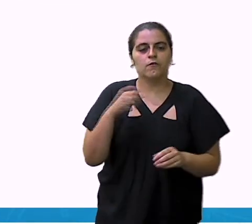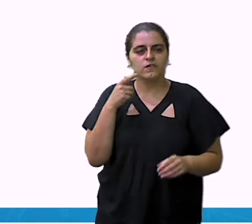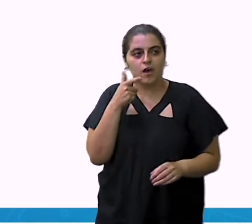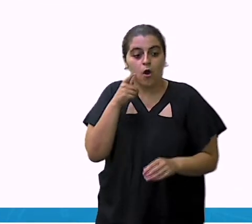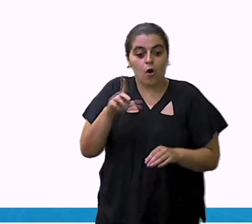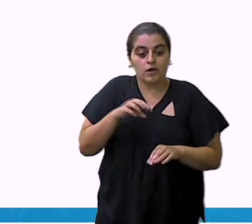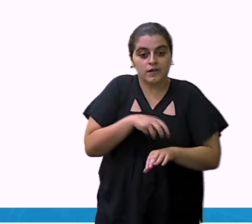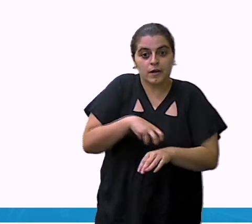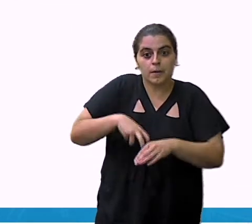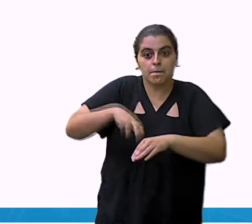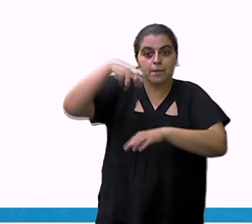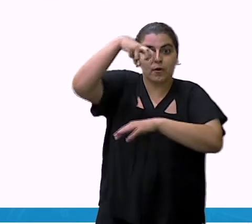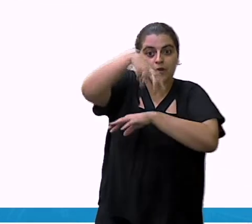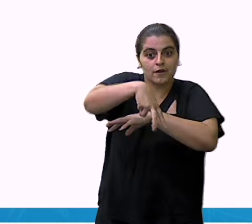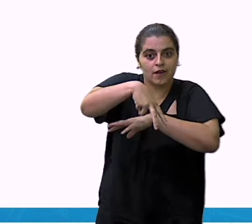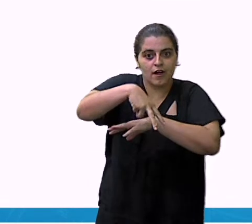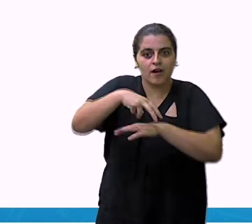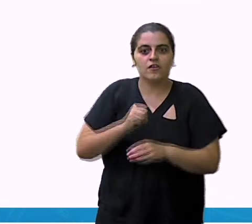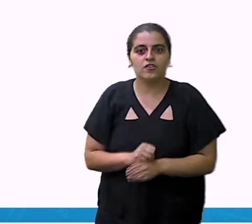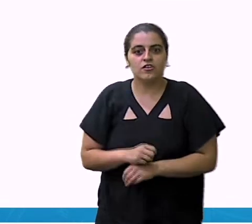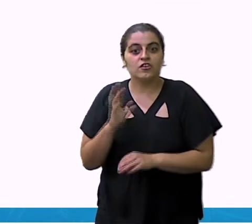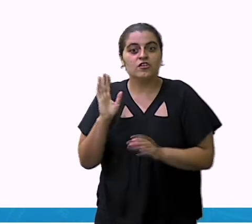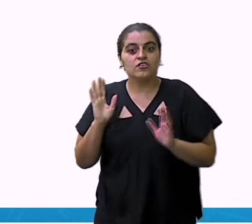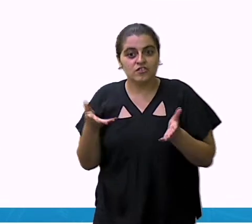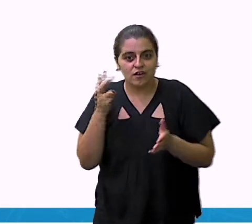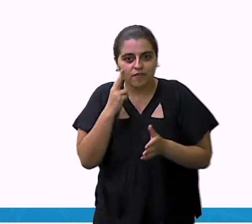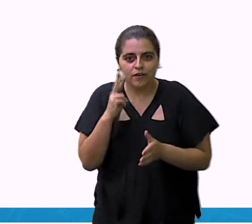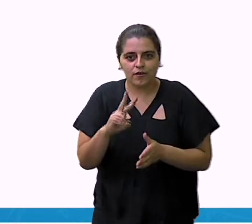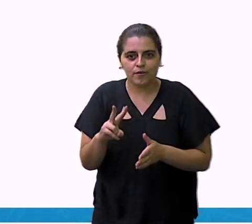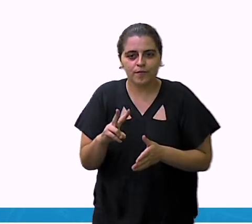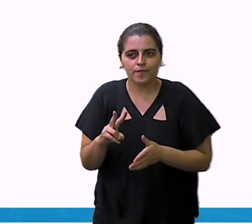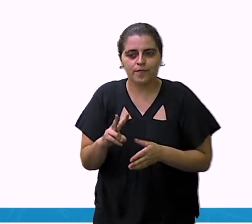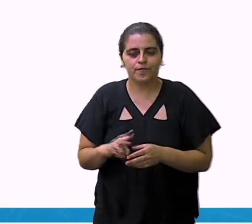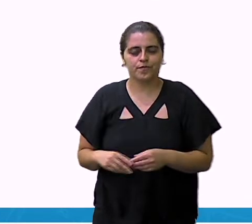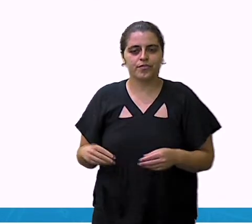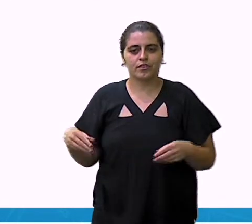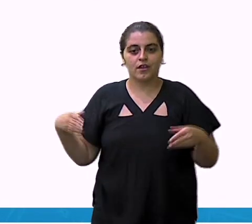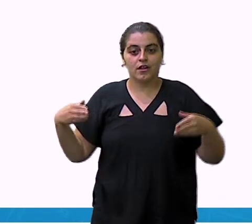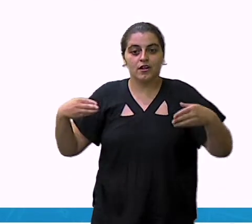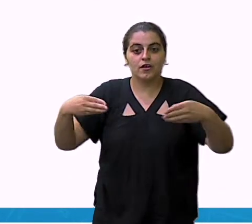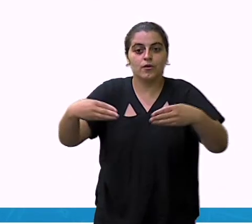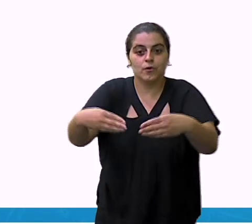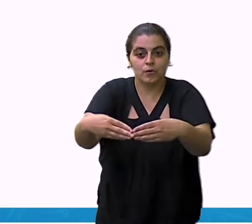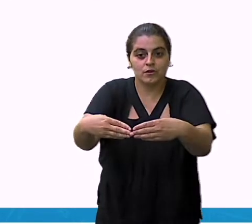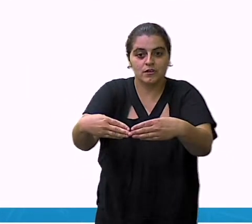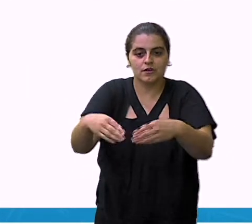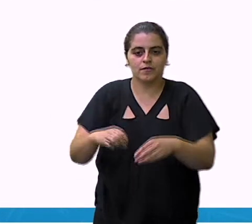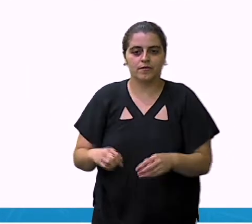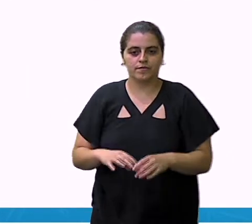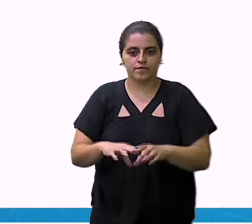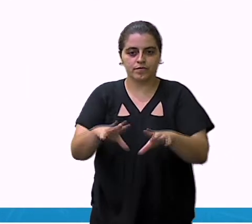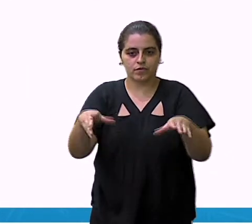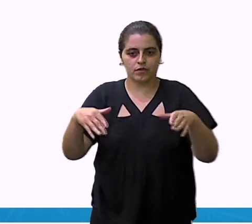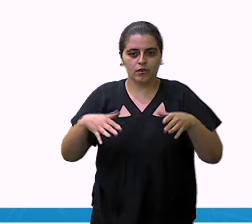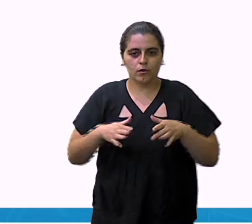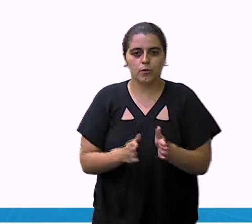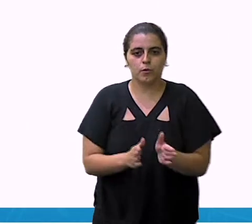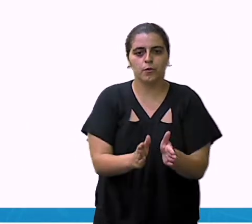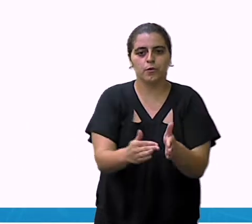Esses rios, em um determinado momento, eles irão encontrar e formar um rio